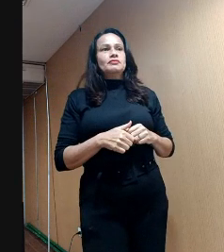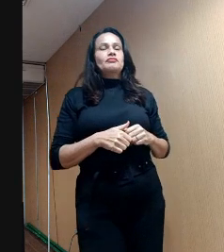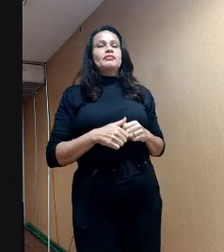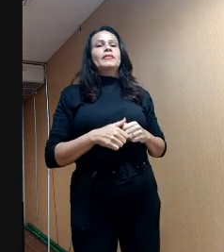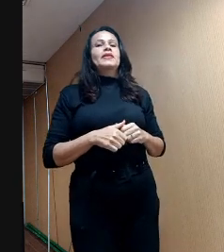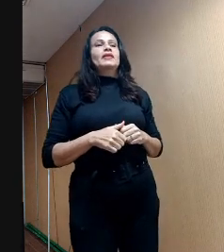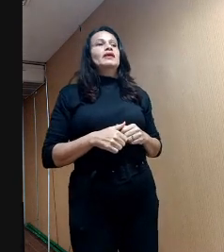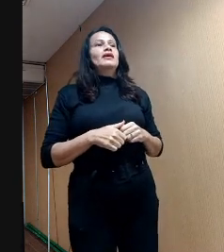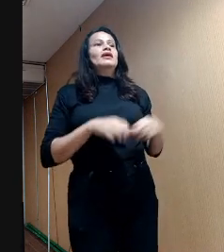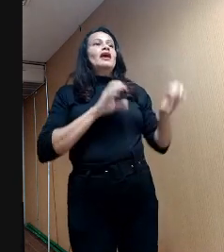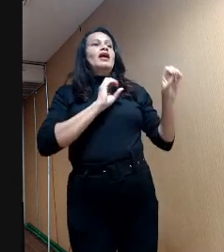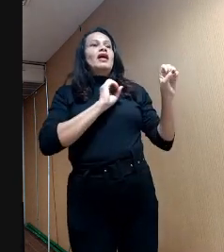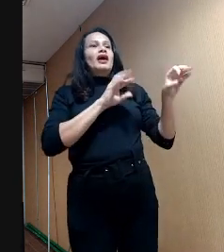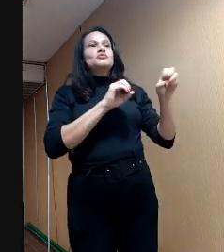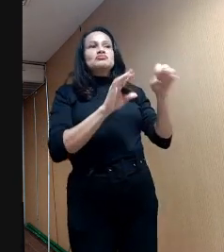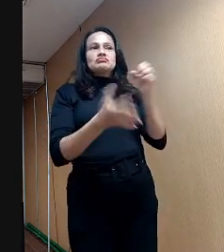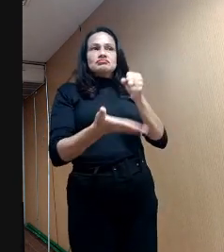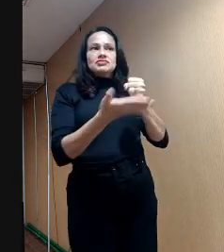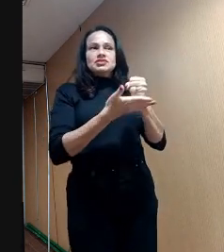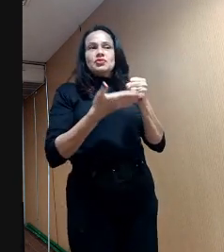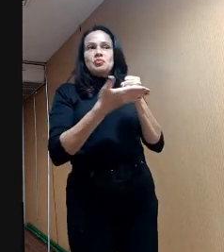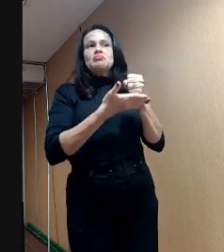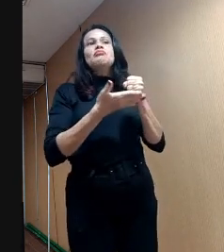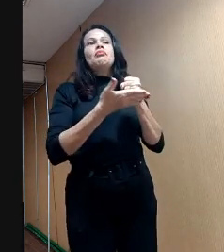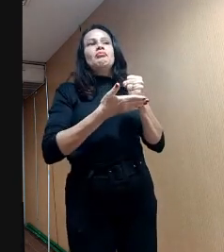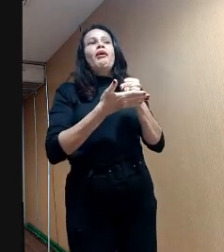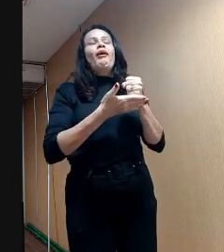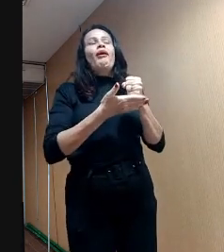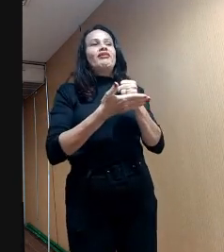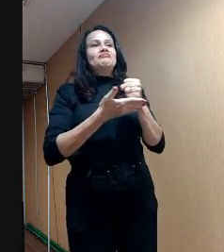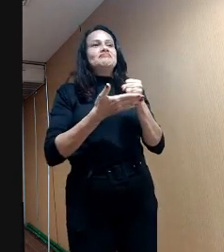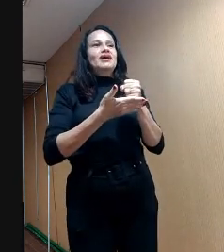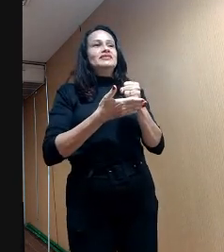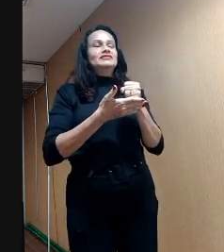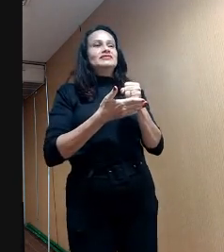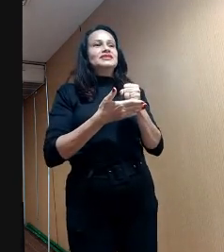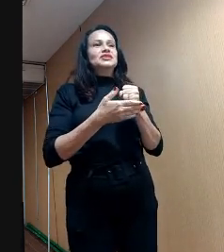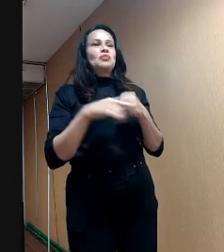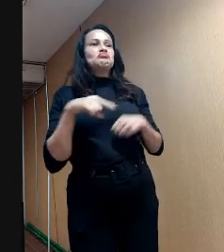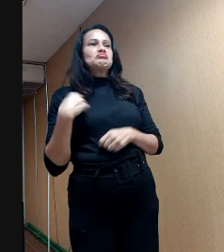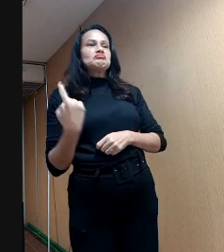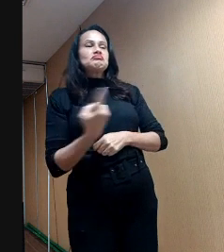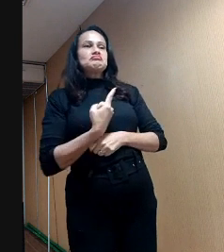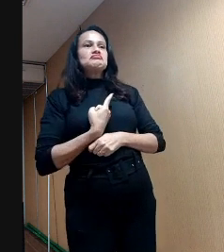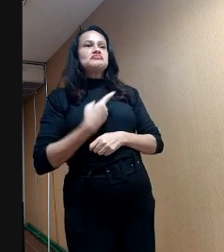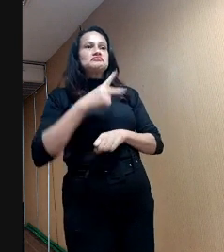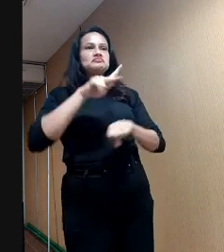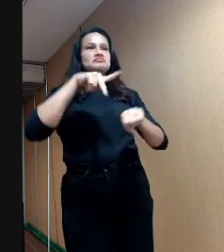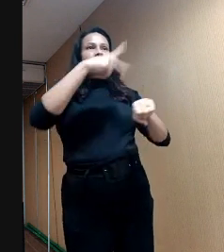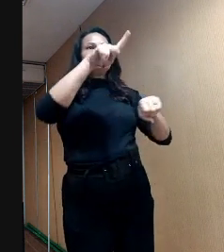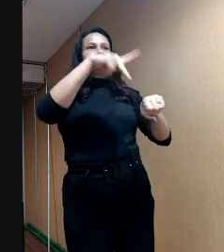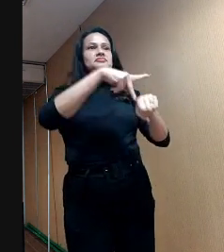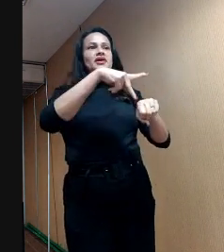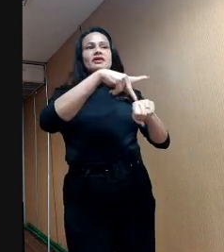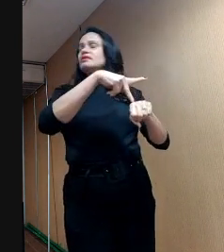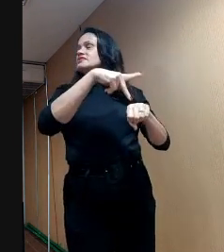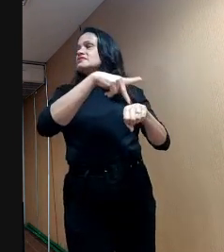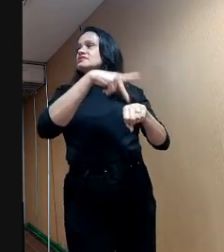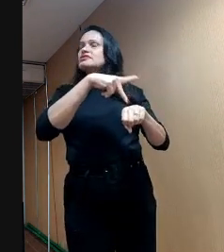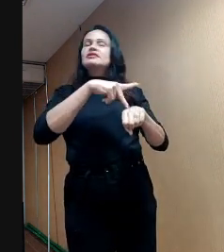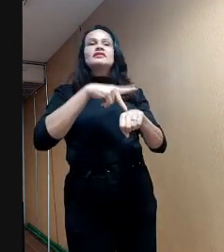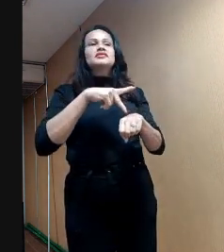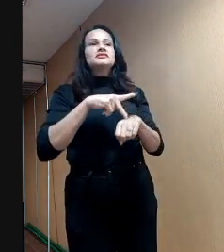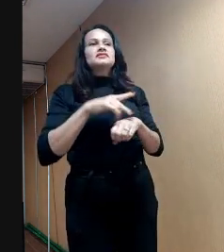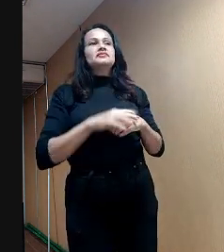básica ainda melhor no nosso país. E esse encontro eu vejo como uma oportunidade importantíssima, uma oportunidade única, né, para que